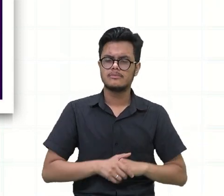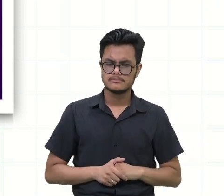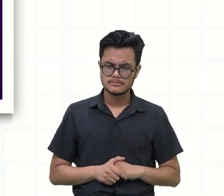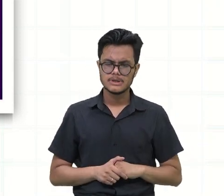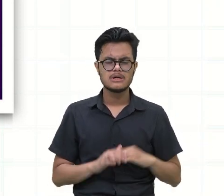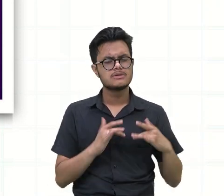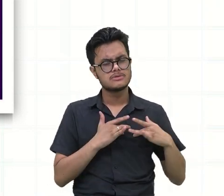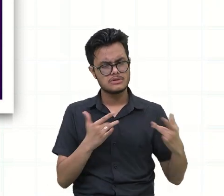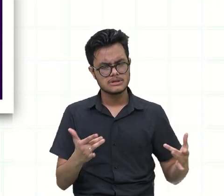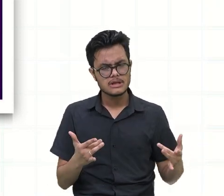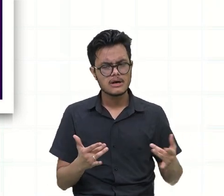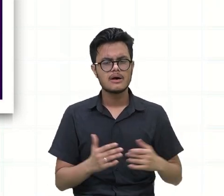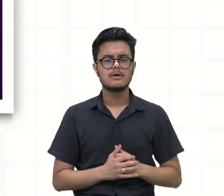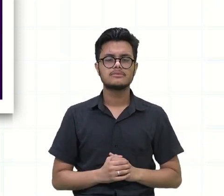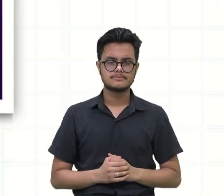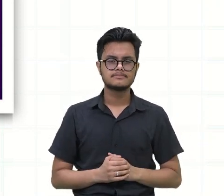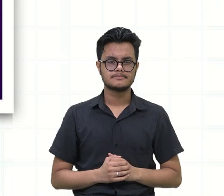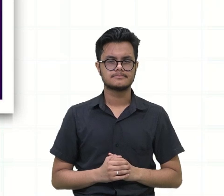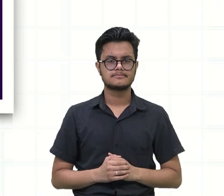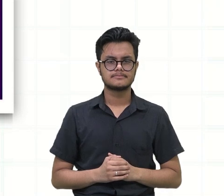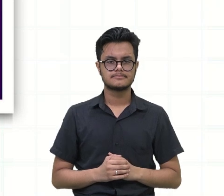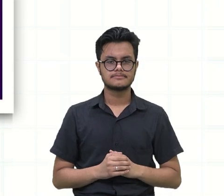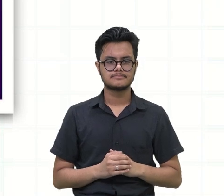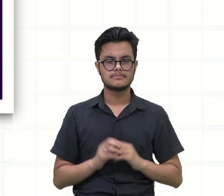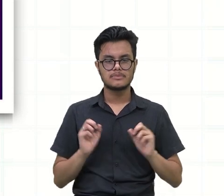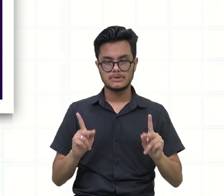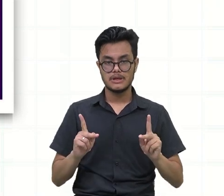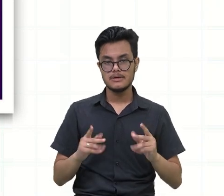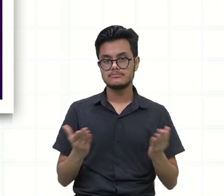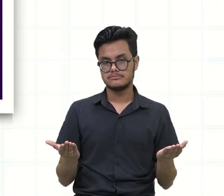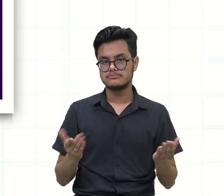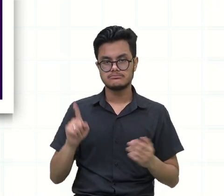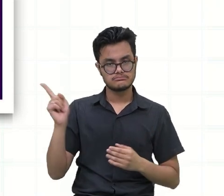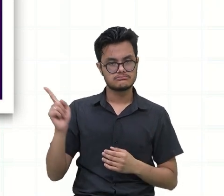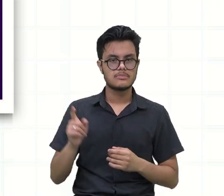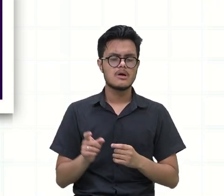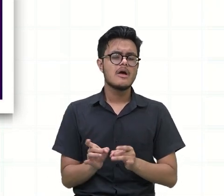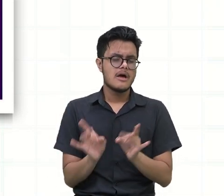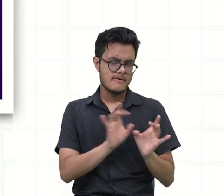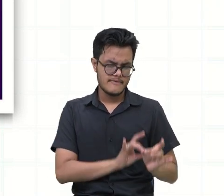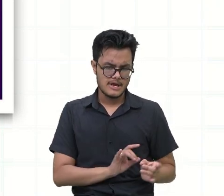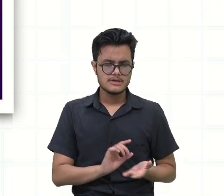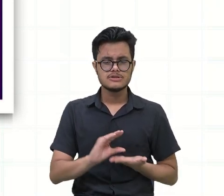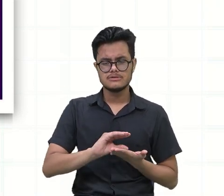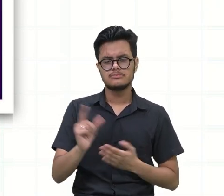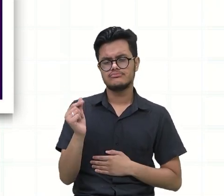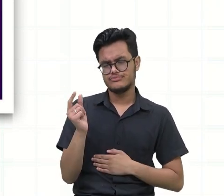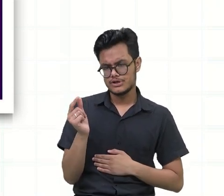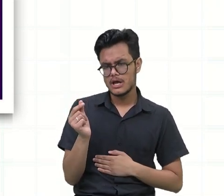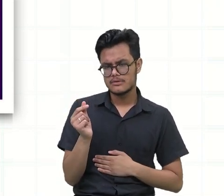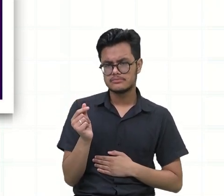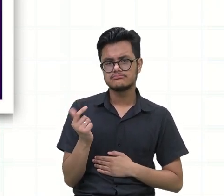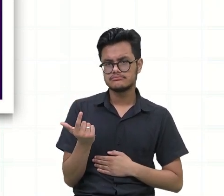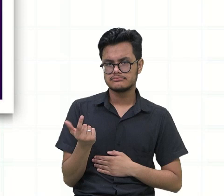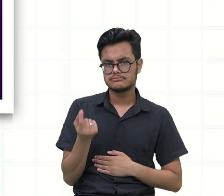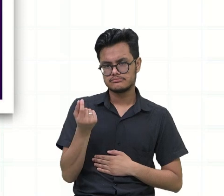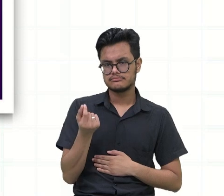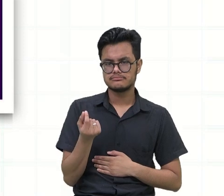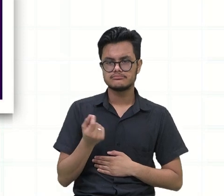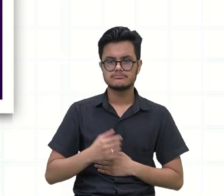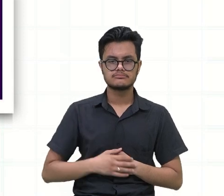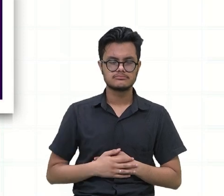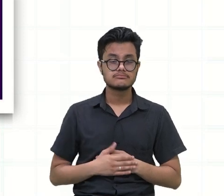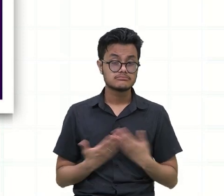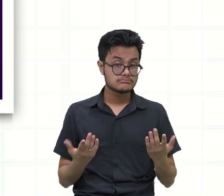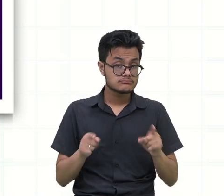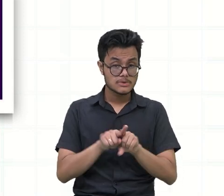venda de determinados produtos e a pessoa vende, né, e arrecada para fazer